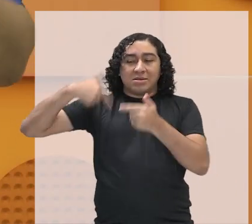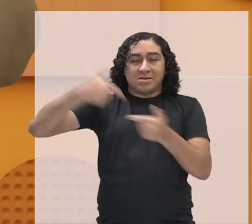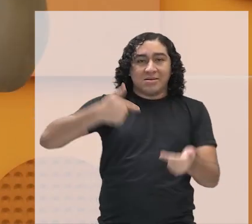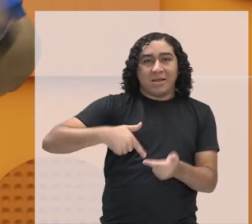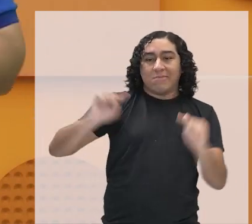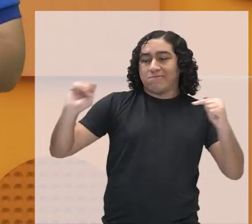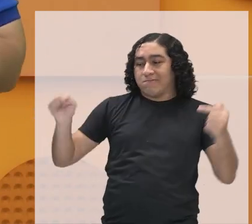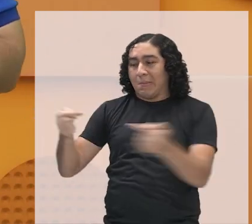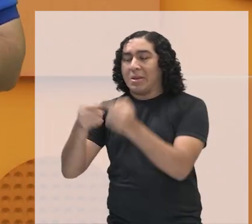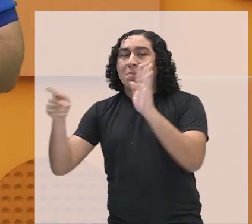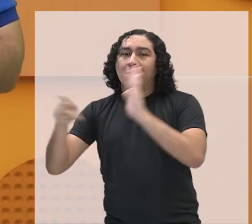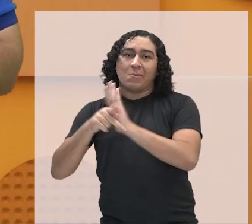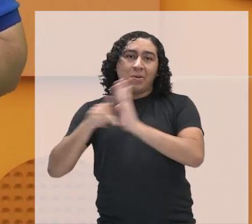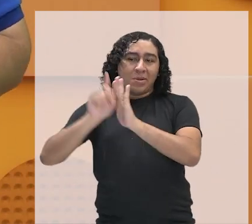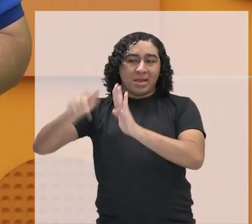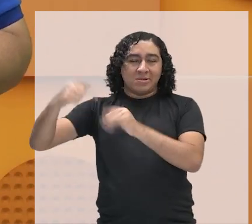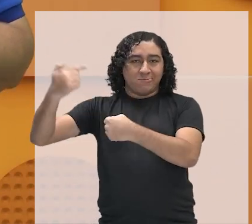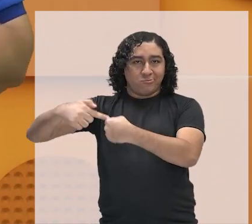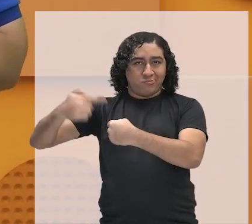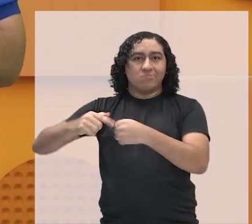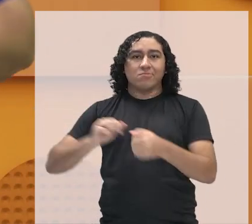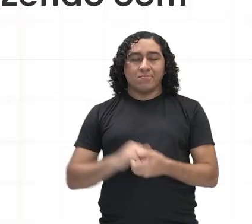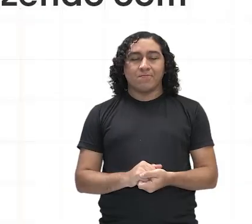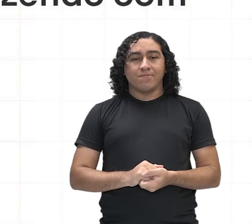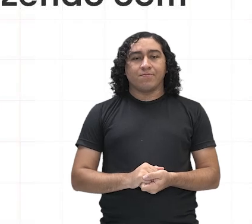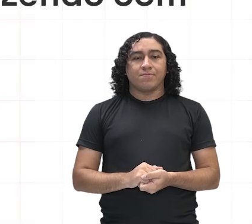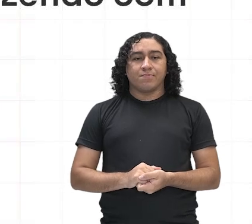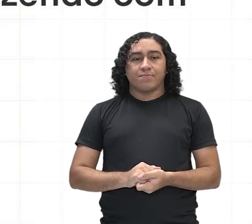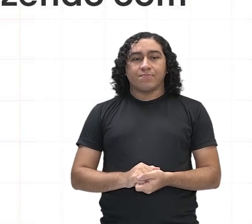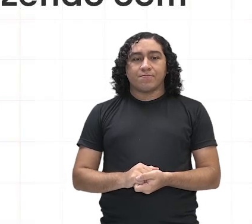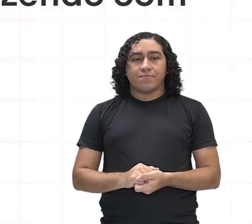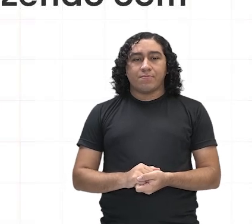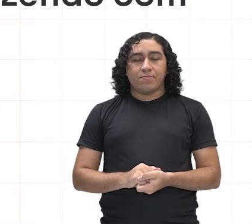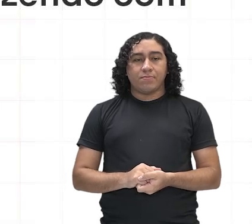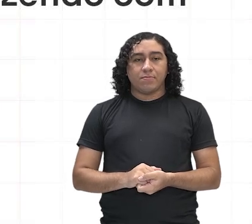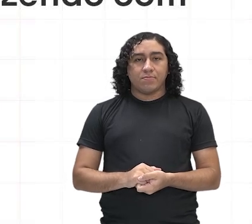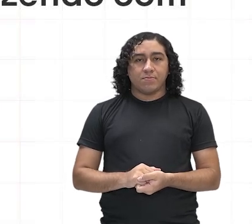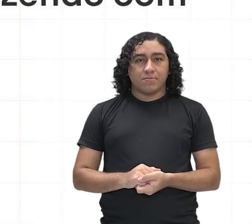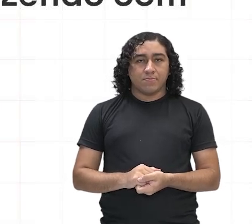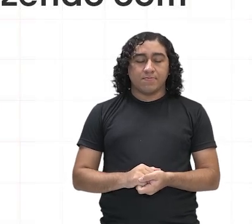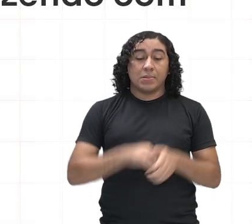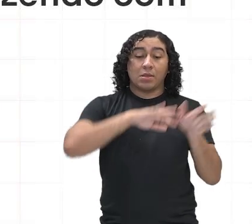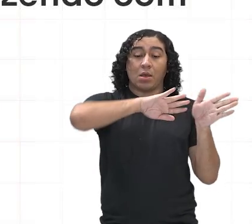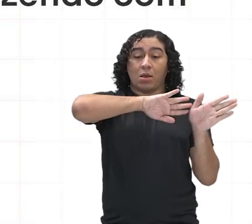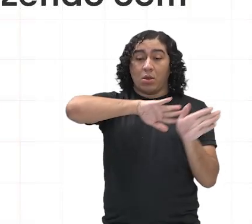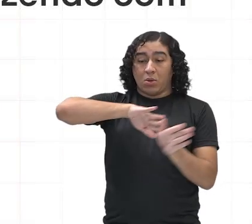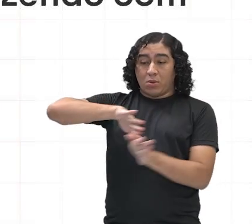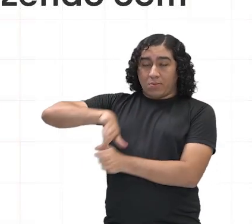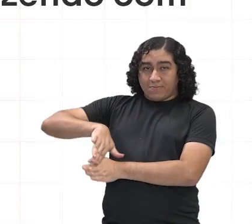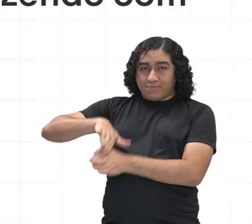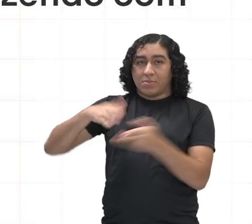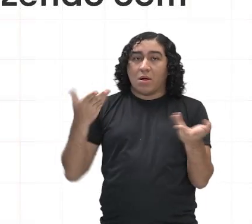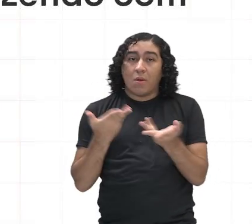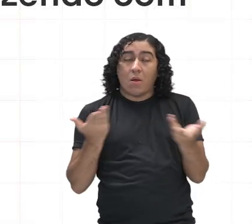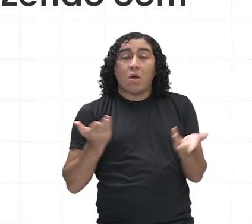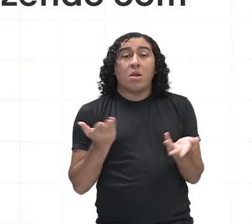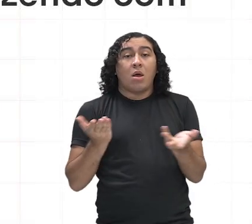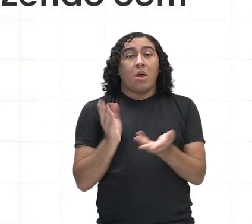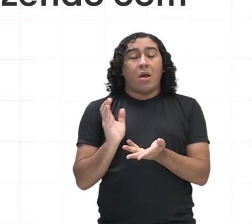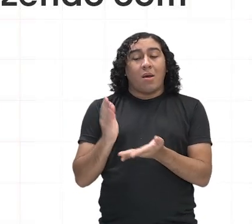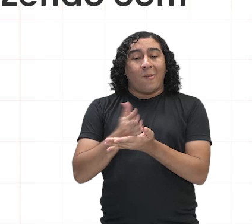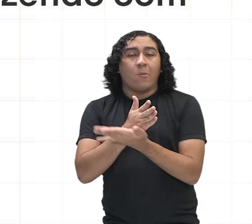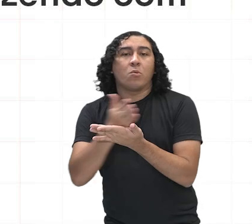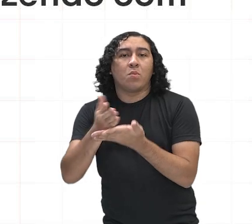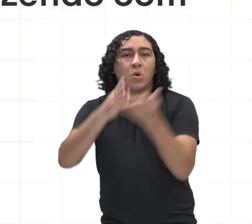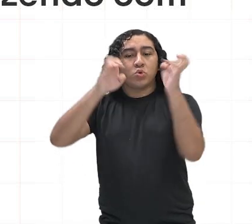né, para aquela cidade, ok? Então, acompanha comigo. Vamos falar agora um pouco sobre algumas reformas, tá, que